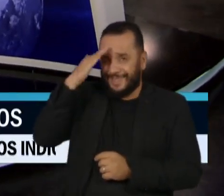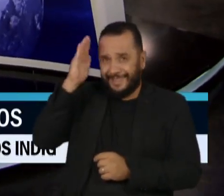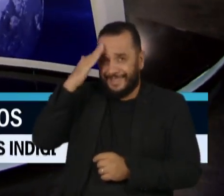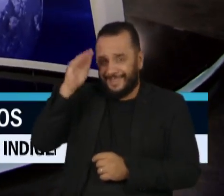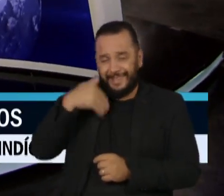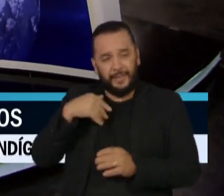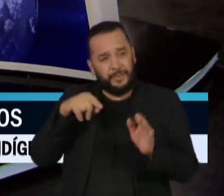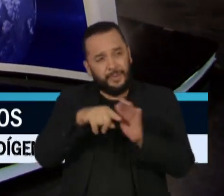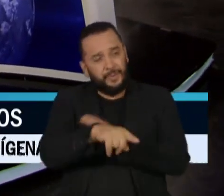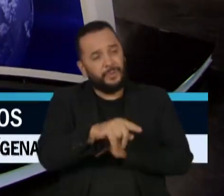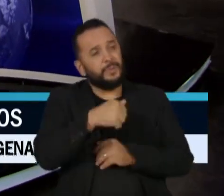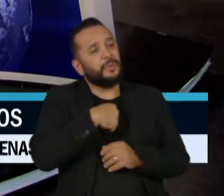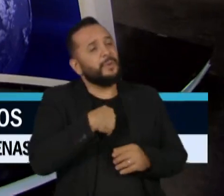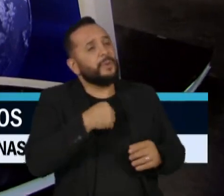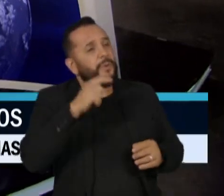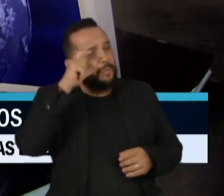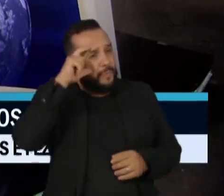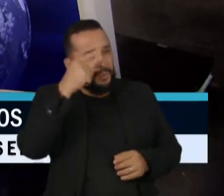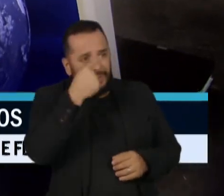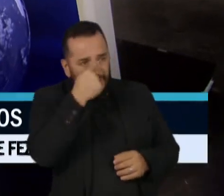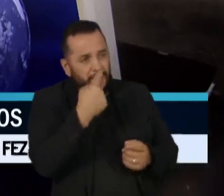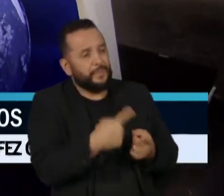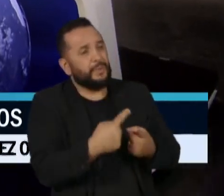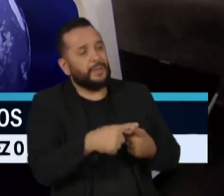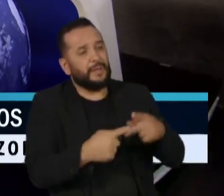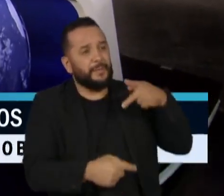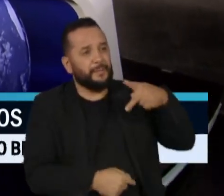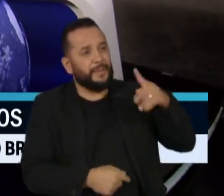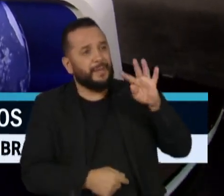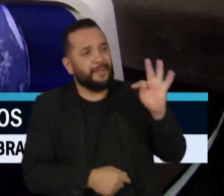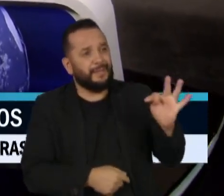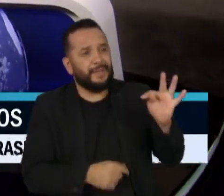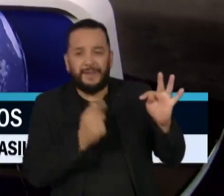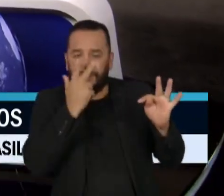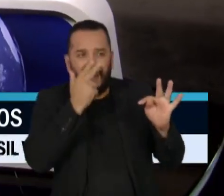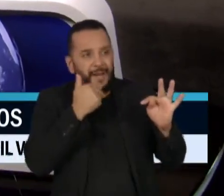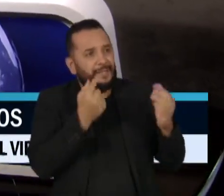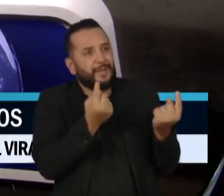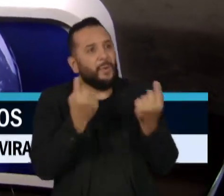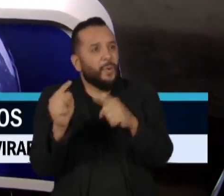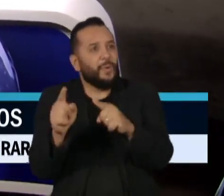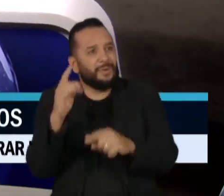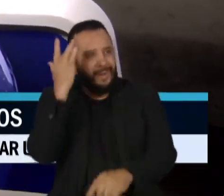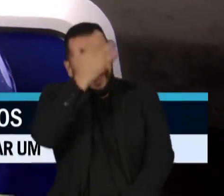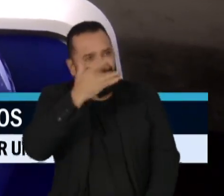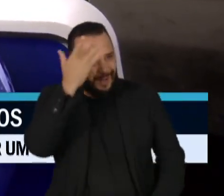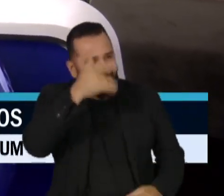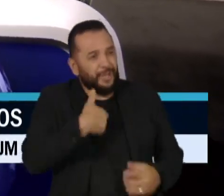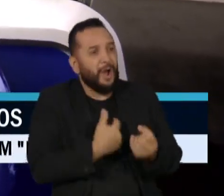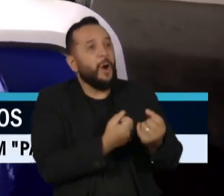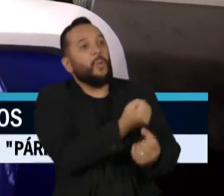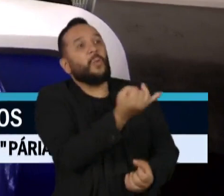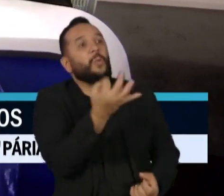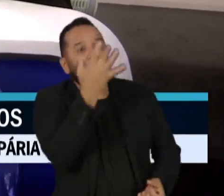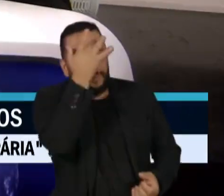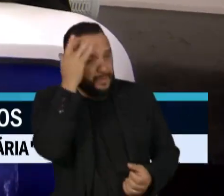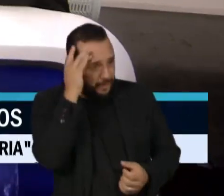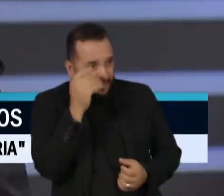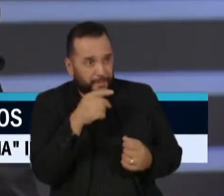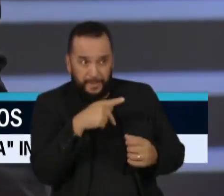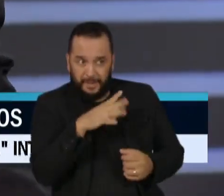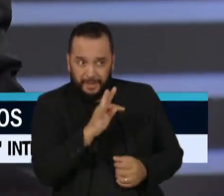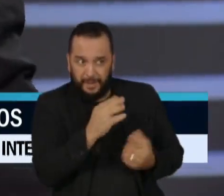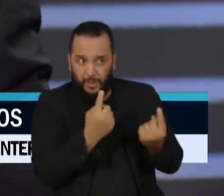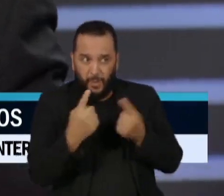porque que elas do próprio PT estão remando Fernando Haddad Ah porque o